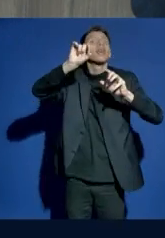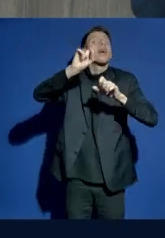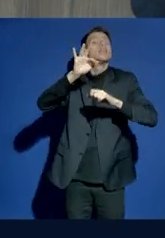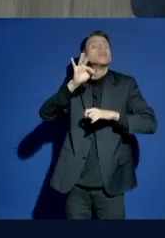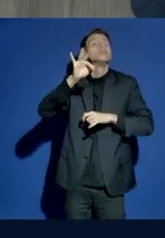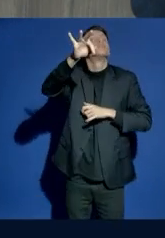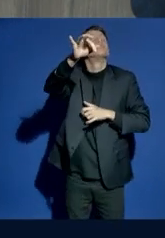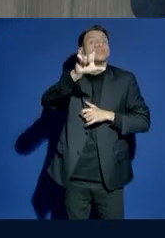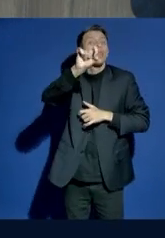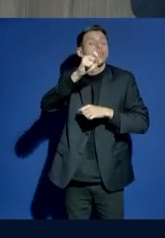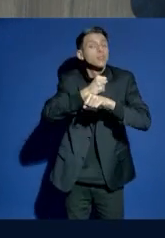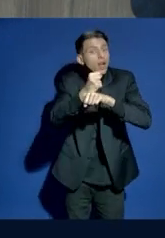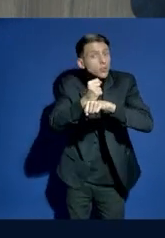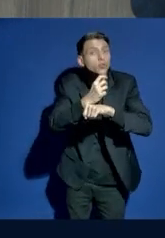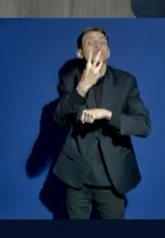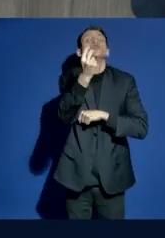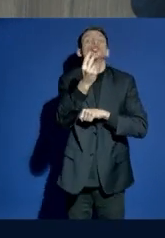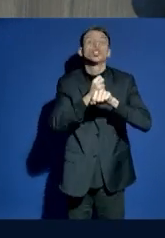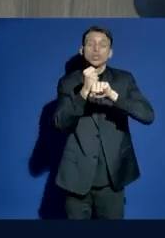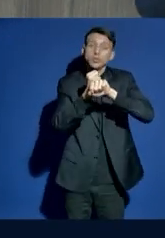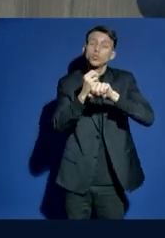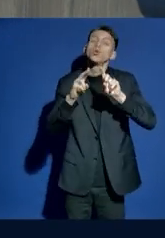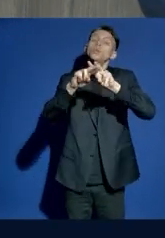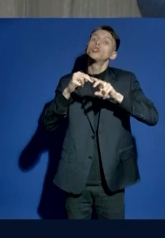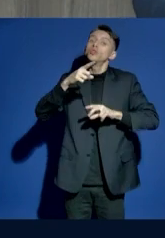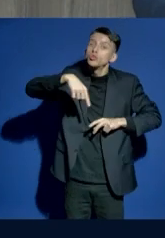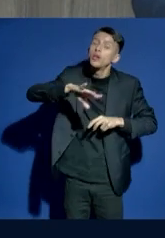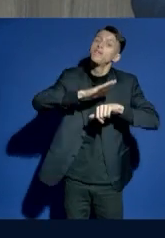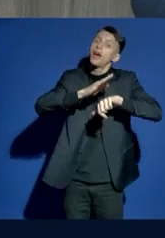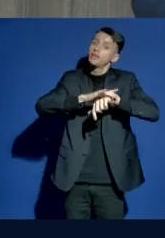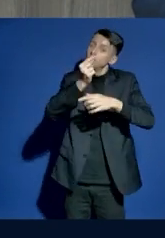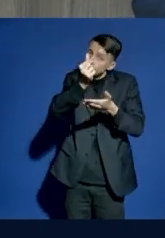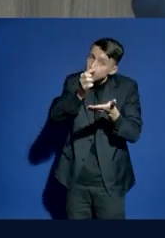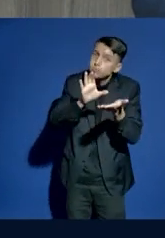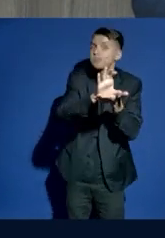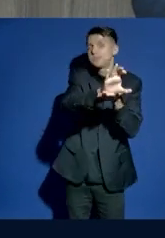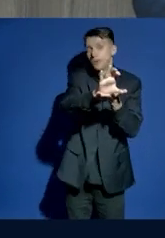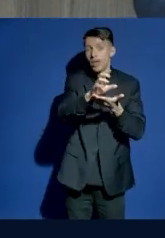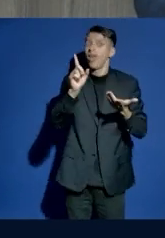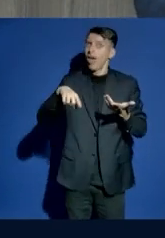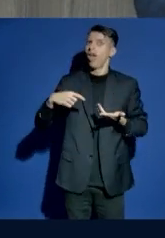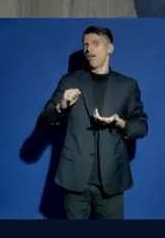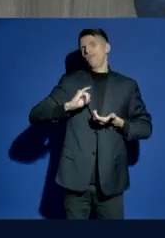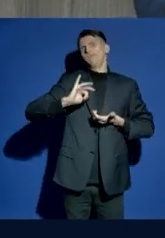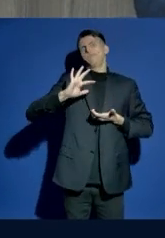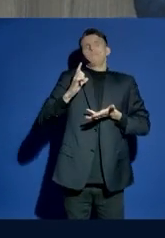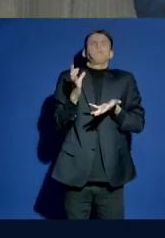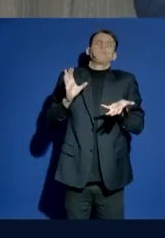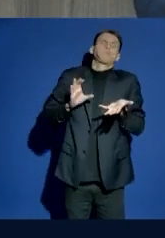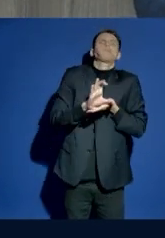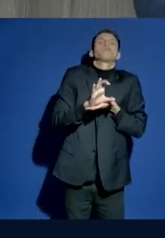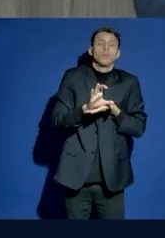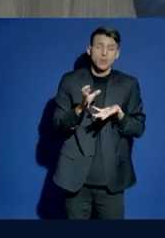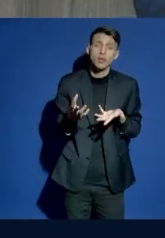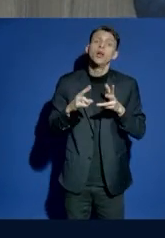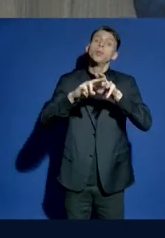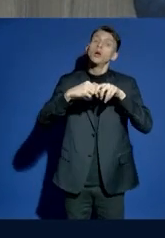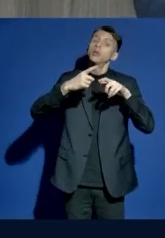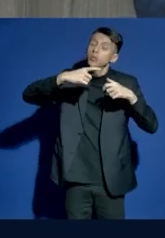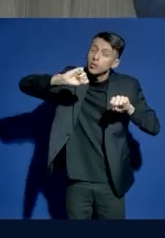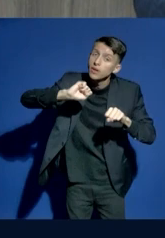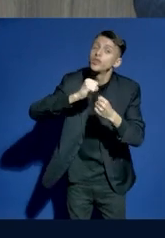anos, 20 anos, né, Luiz? É para isso que a gente faz os investimentos. E são investimentos grandes. Então, é isso que a gente tem